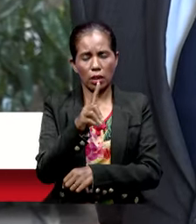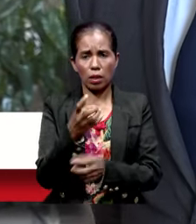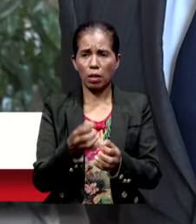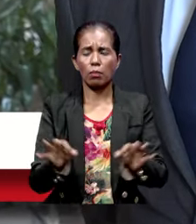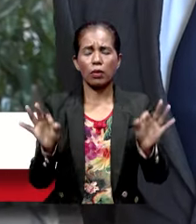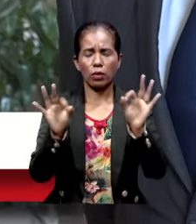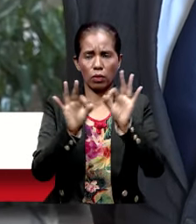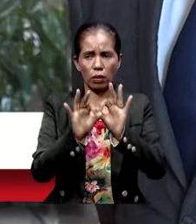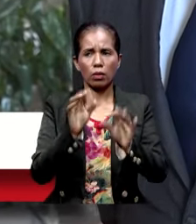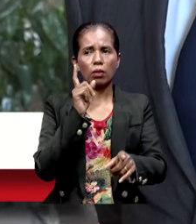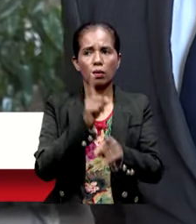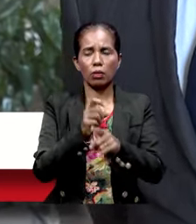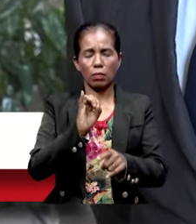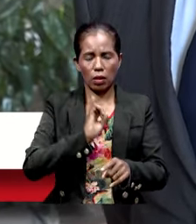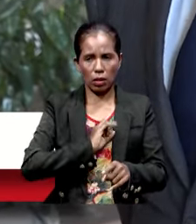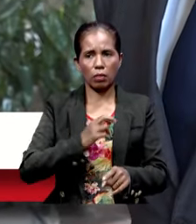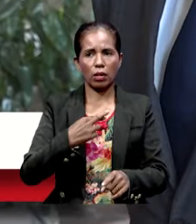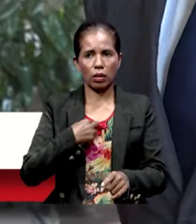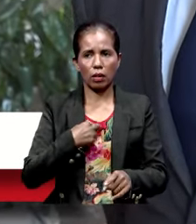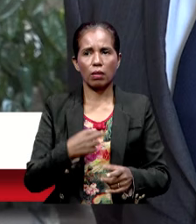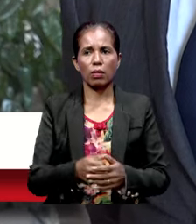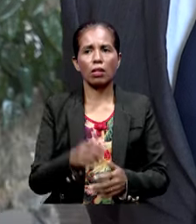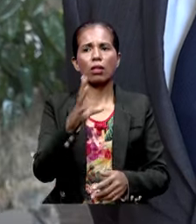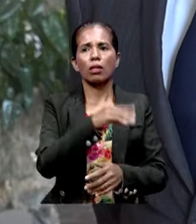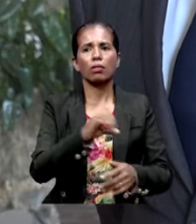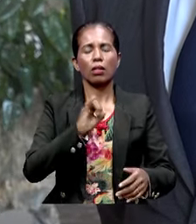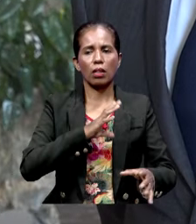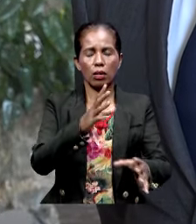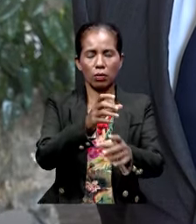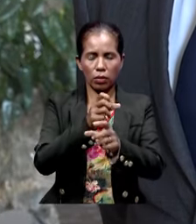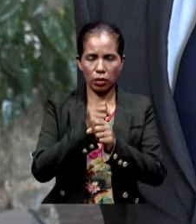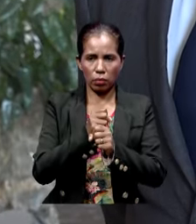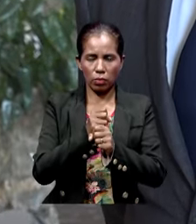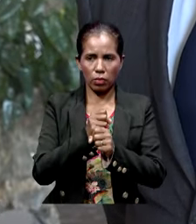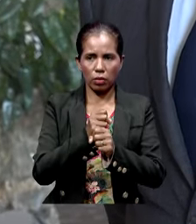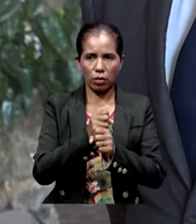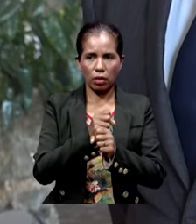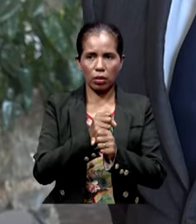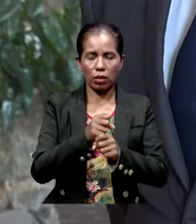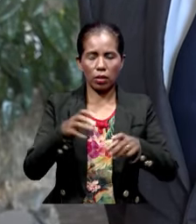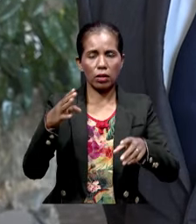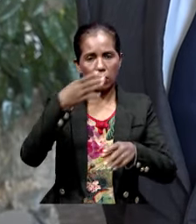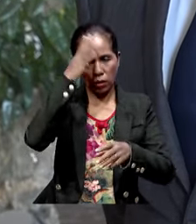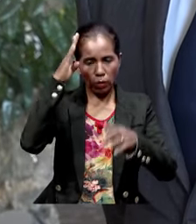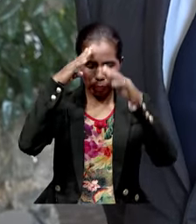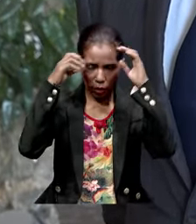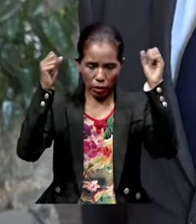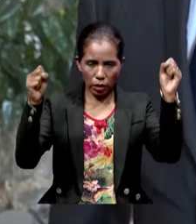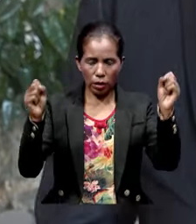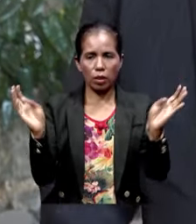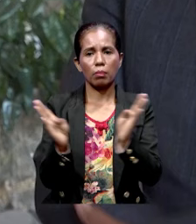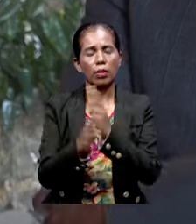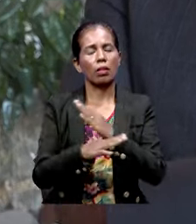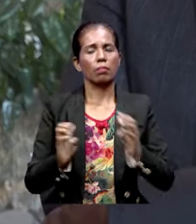importante para Bahau Rasik, não mostra o simo nomeação seu presidente nem atual embaixador, sai